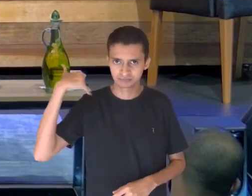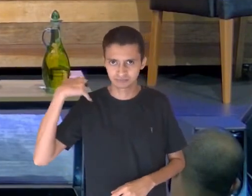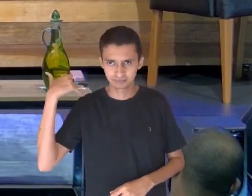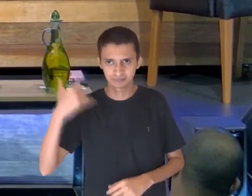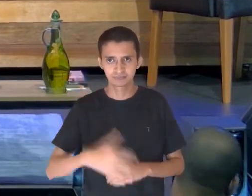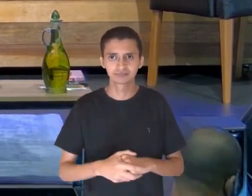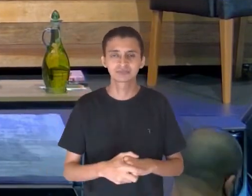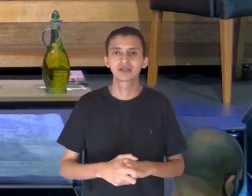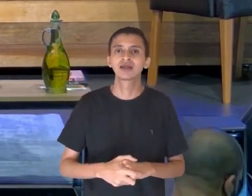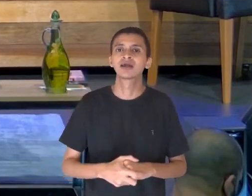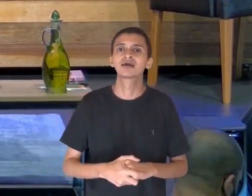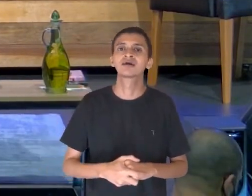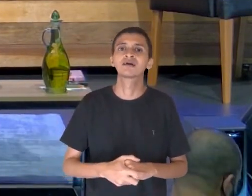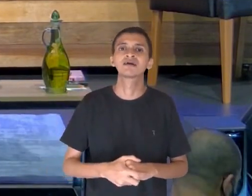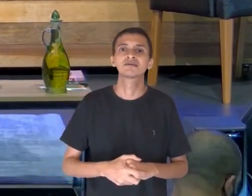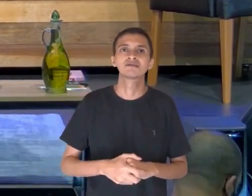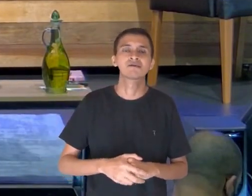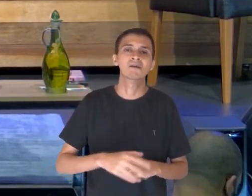vão ficar para a história.